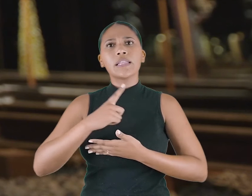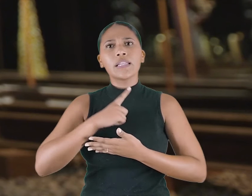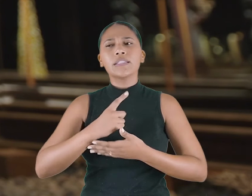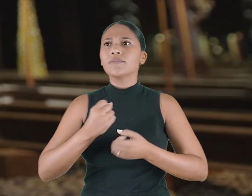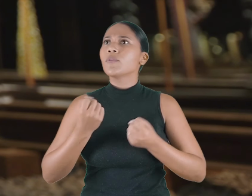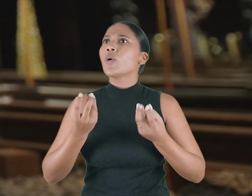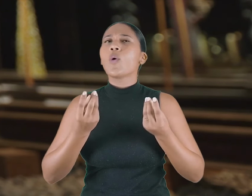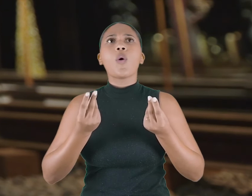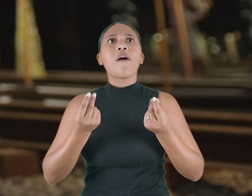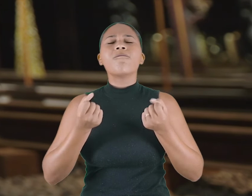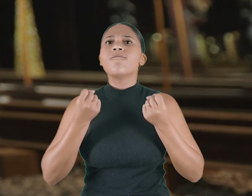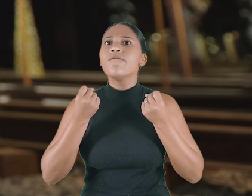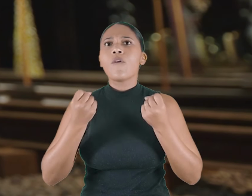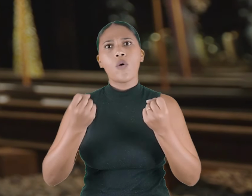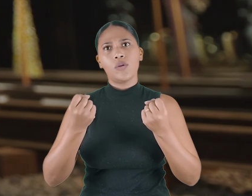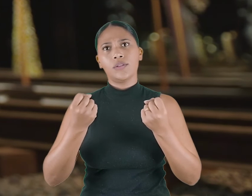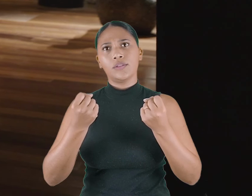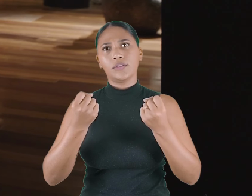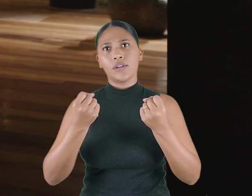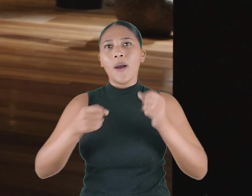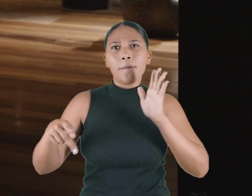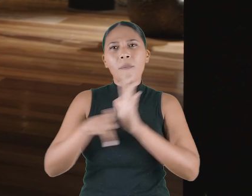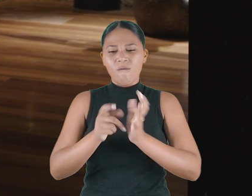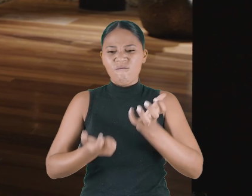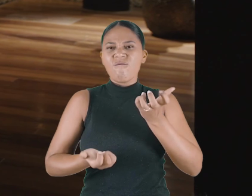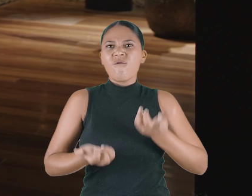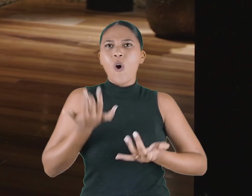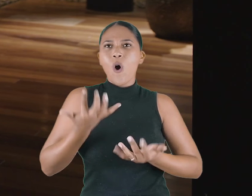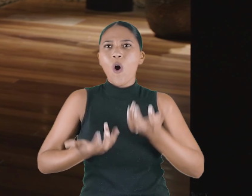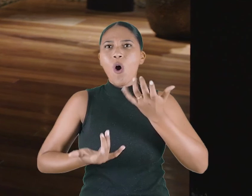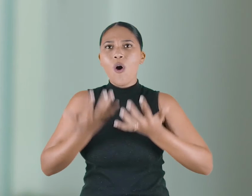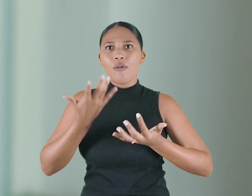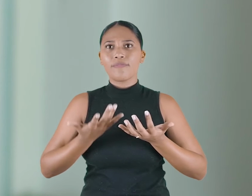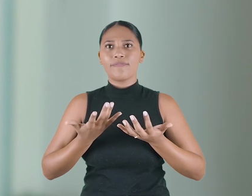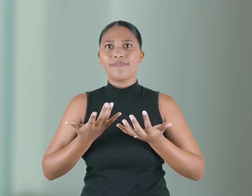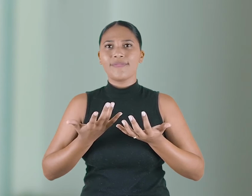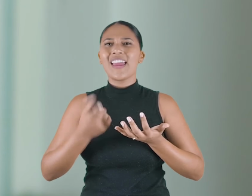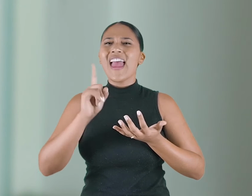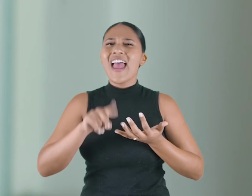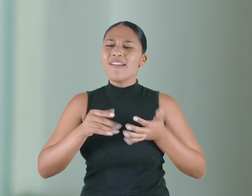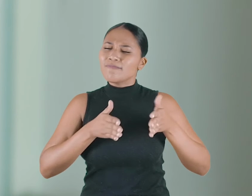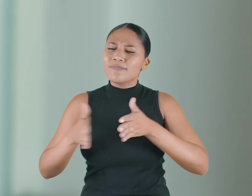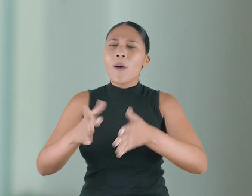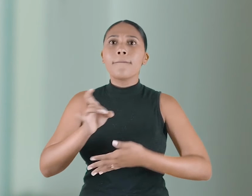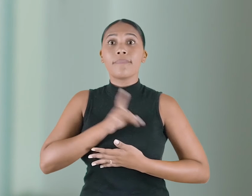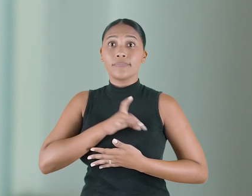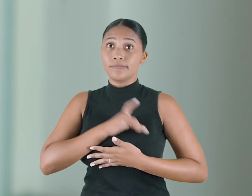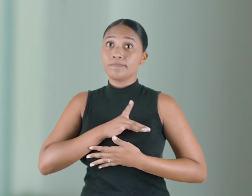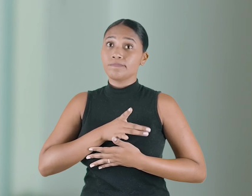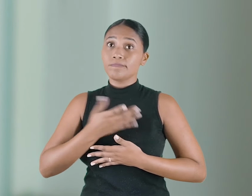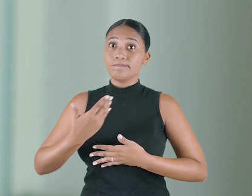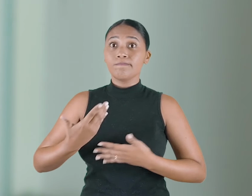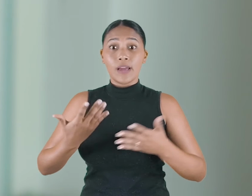com a força desse fogo que é Ogum, é trilhar com o